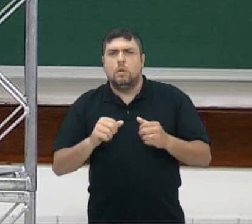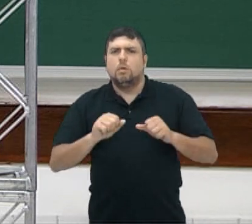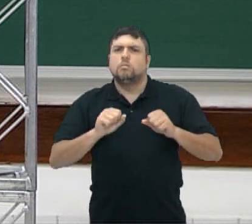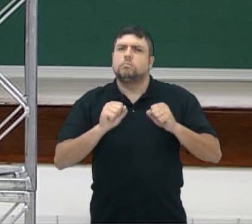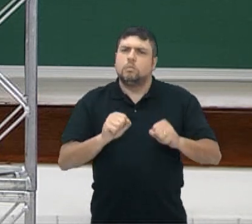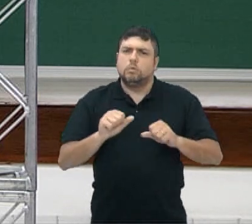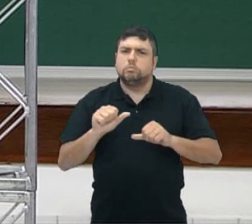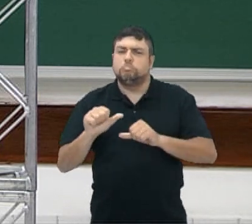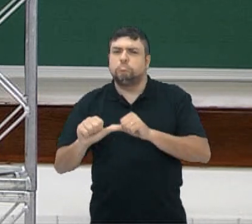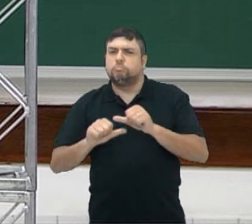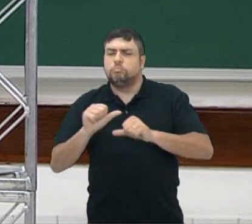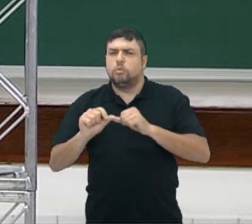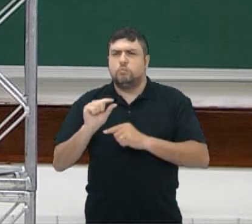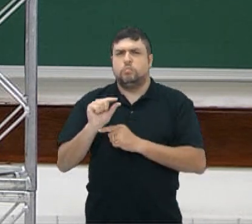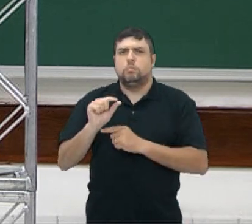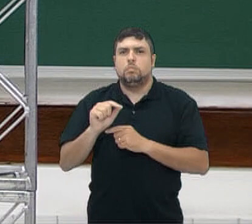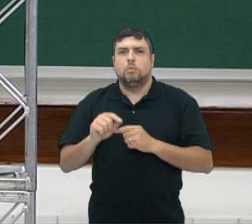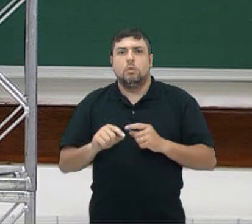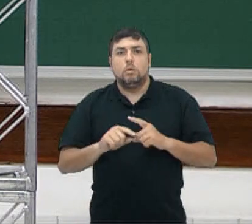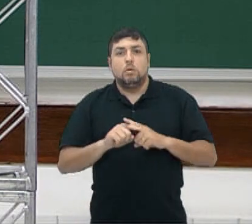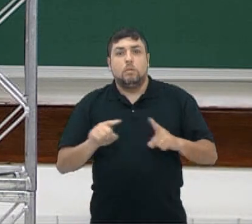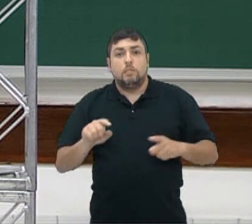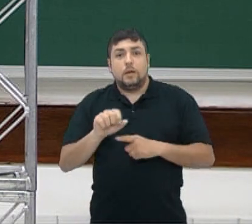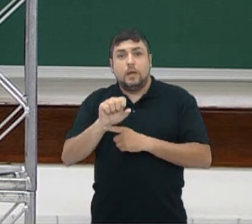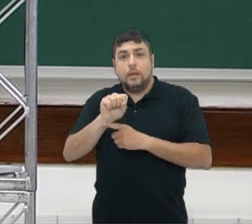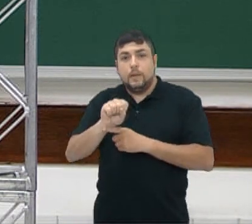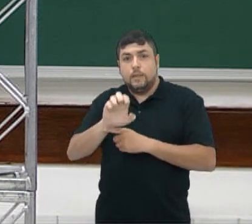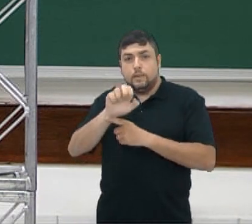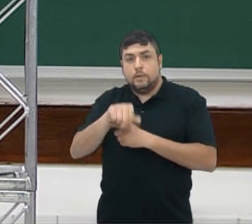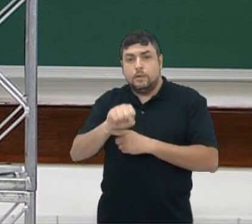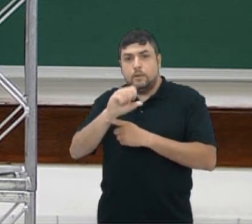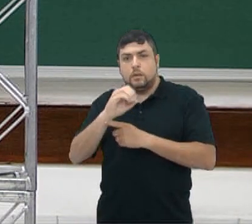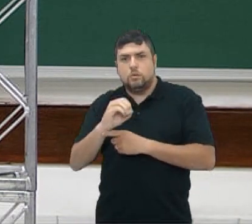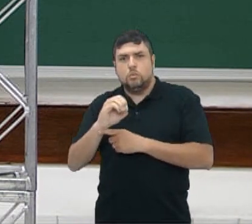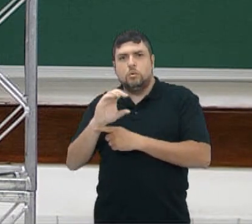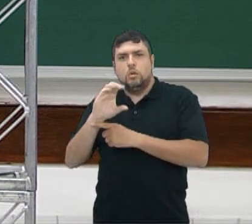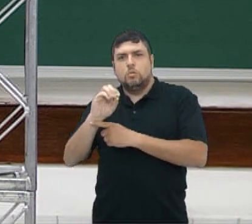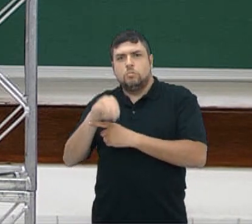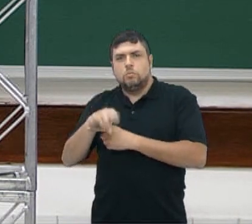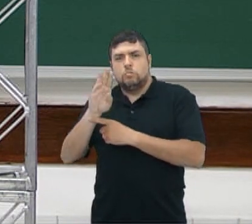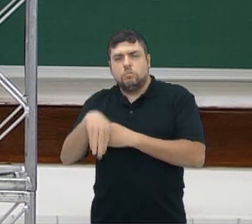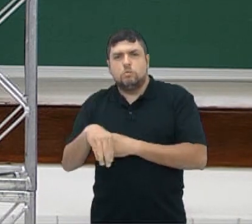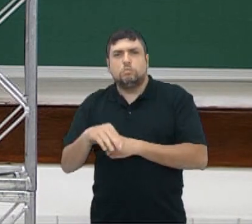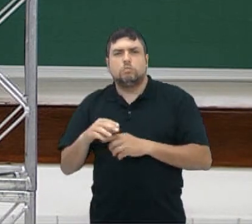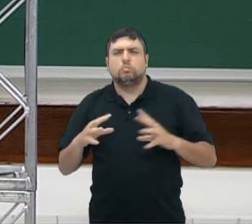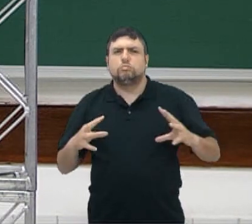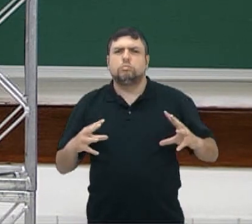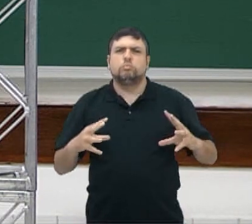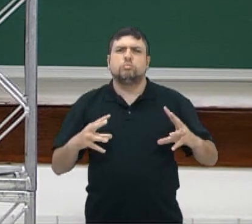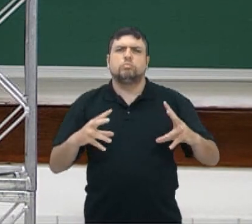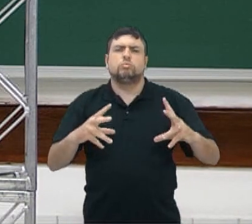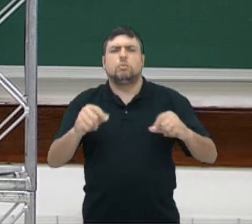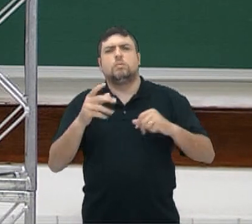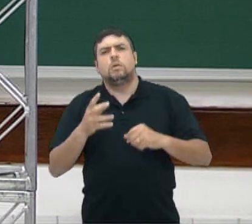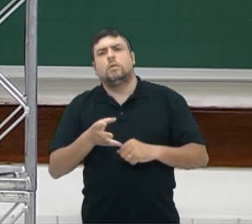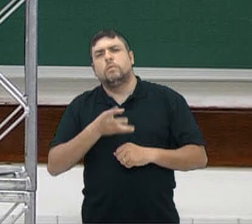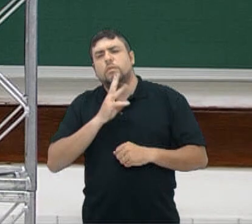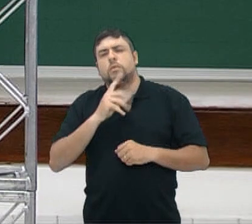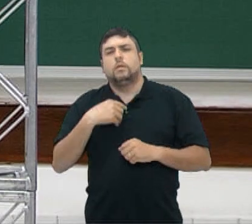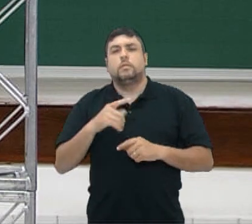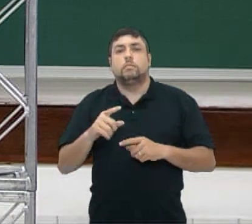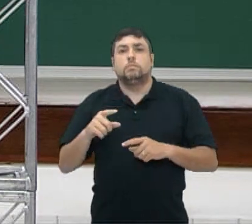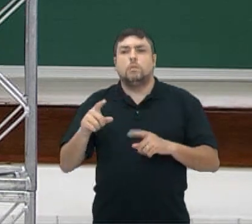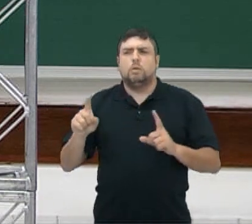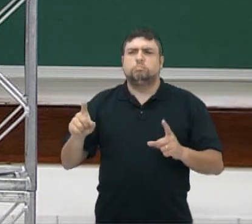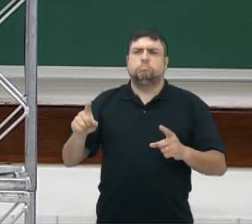quando dizemos o senso comum, tem que ser algo muito reconhecidamente assim, popular, que você fala e ninguém, em momento algum, vai discutir aquela questão,